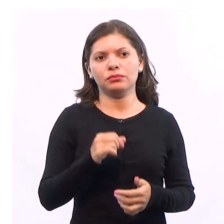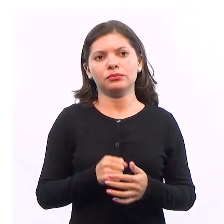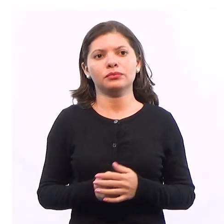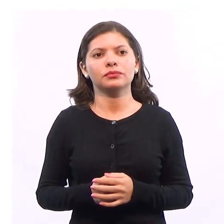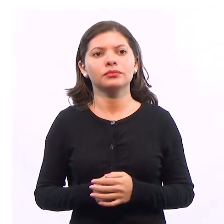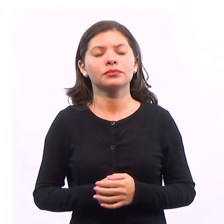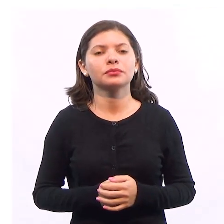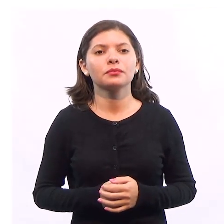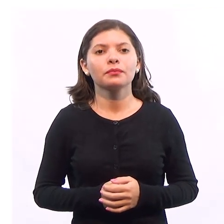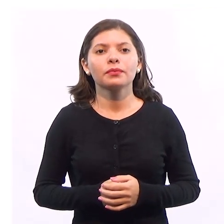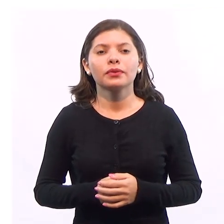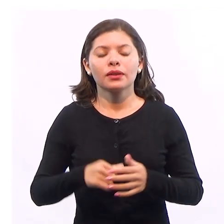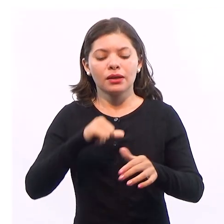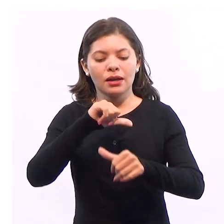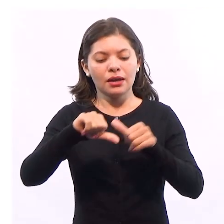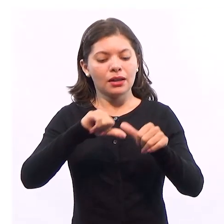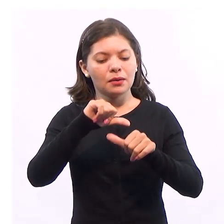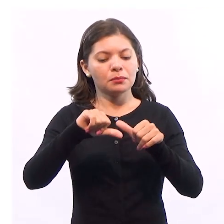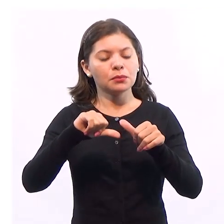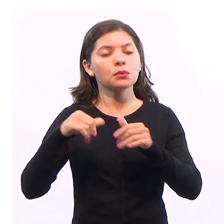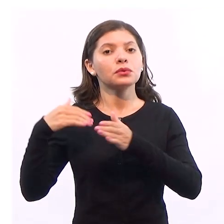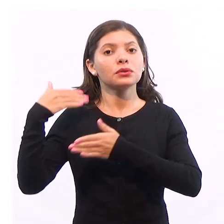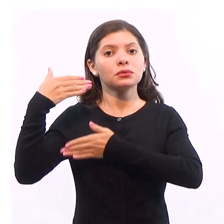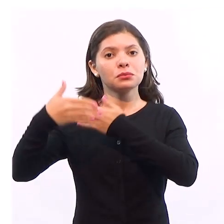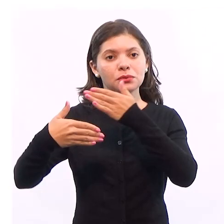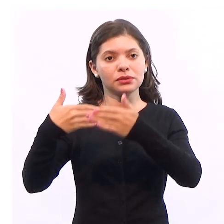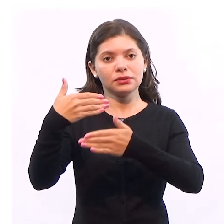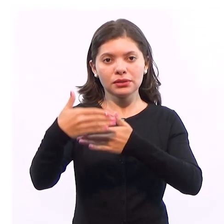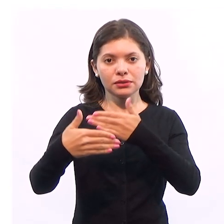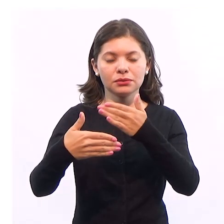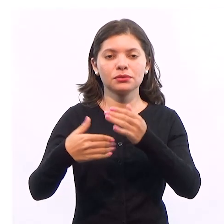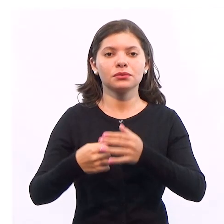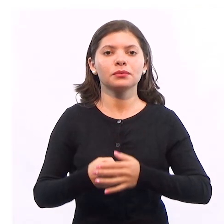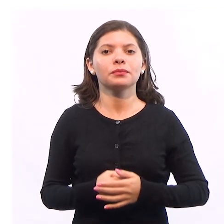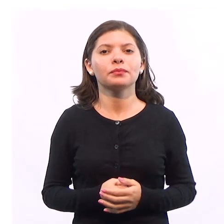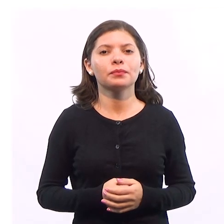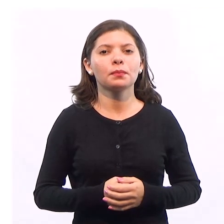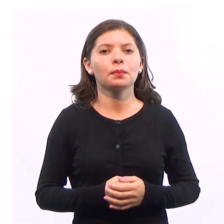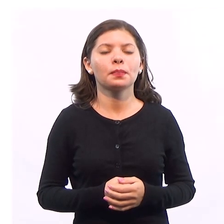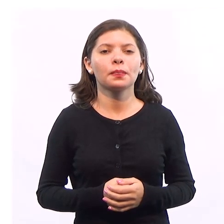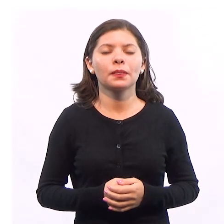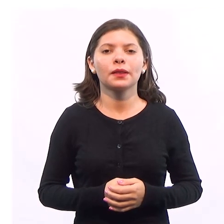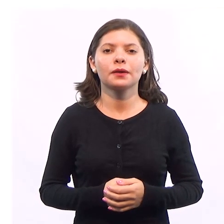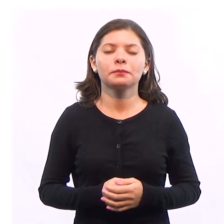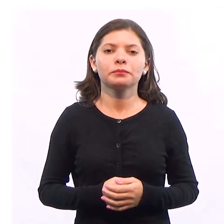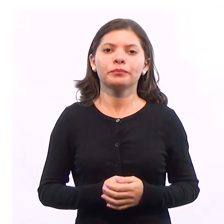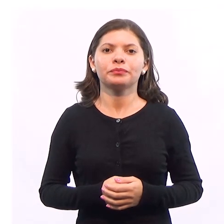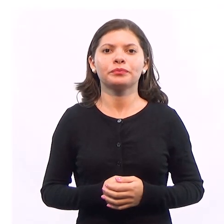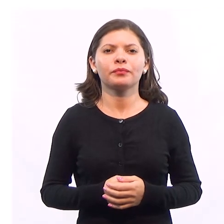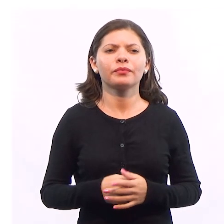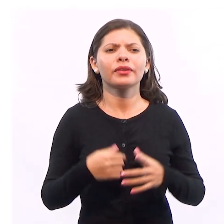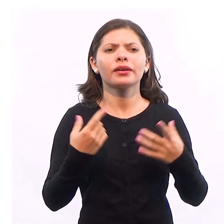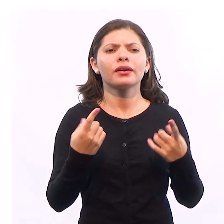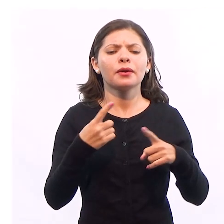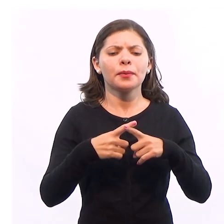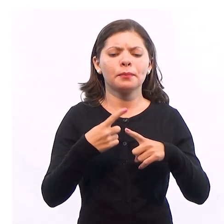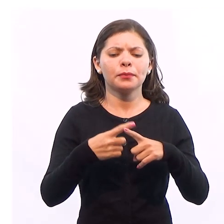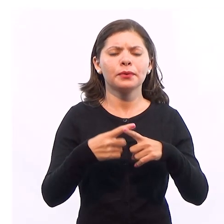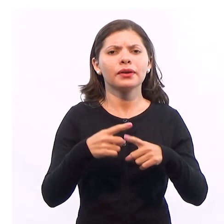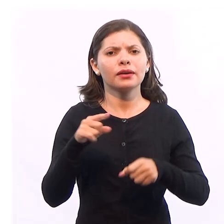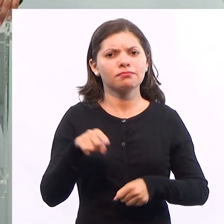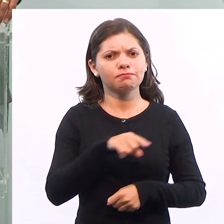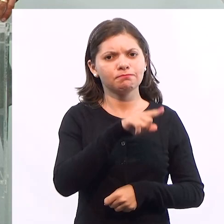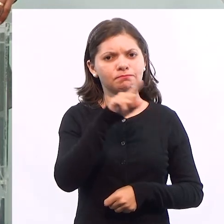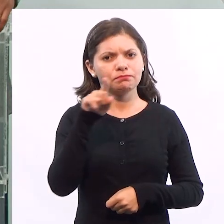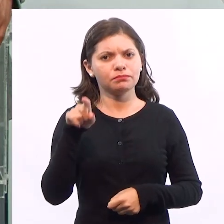inalterável na maioria de seus processos, quando se trata de ter que realizar alterações de última hora. Por que eu coloquei isso daqui?